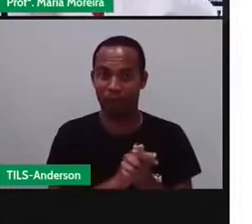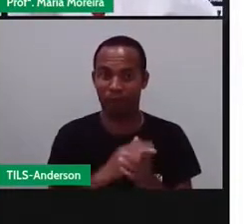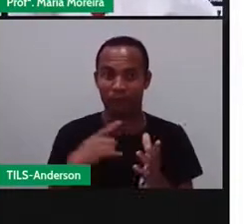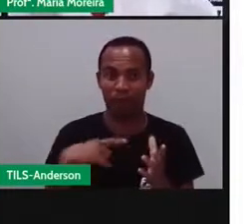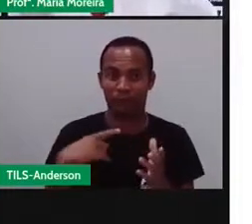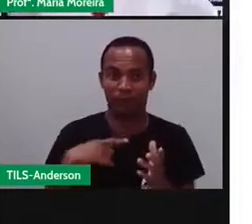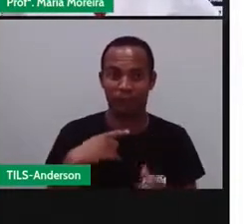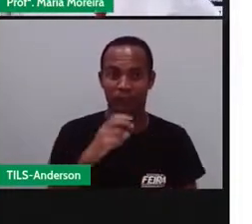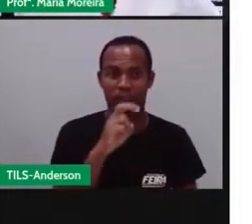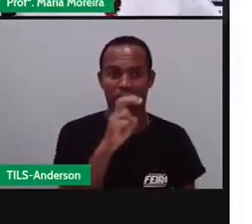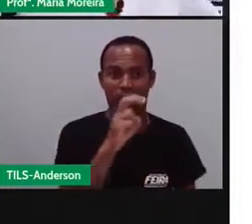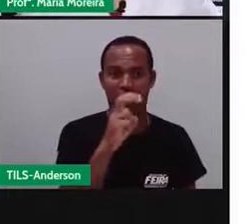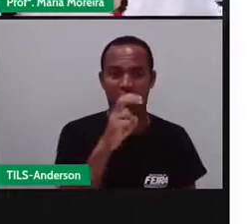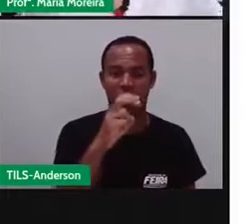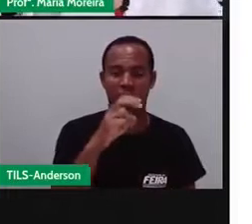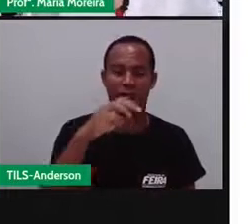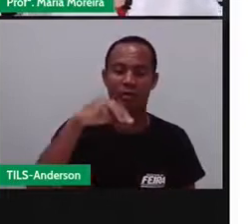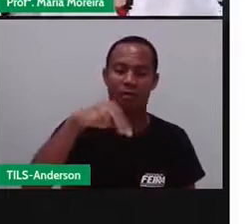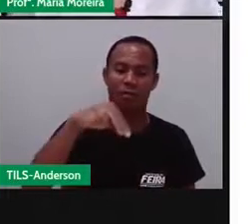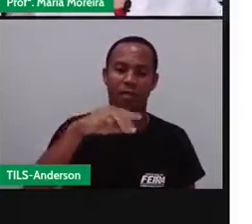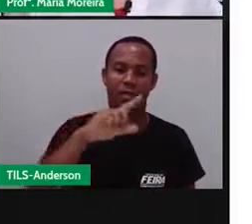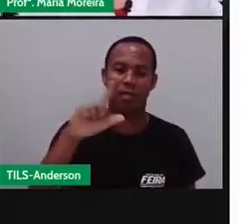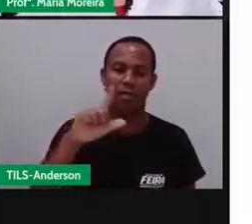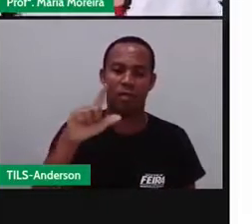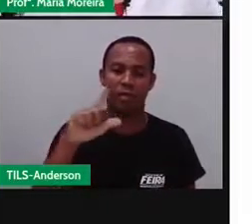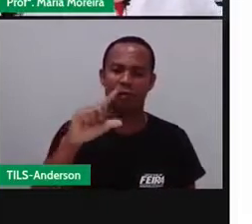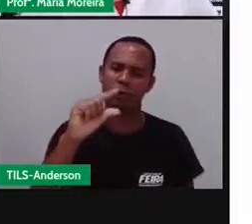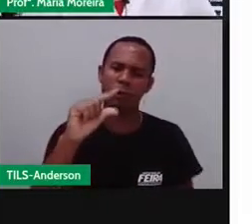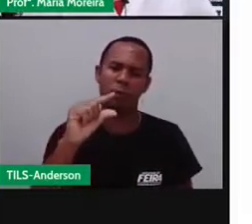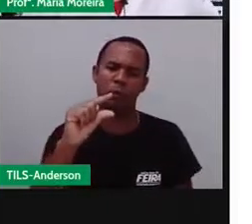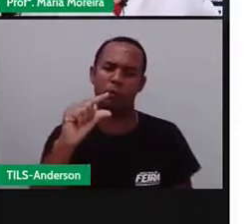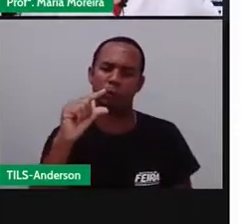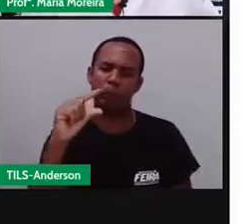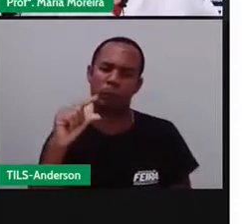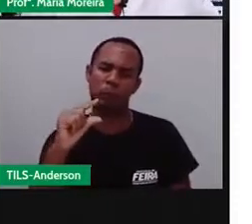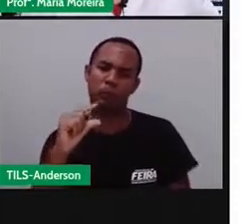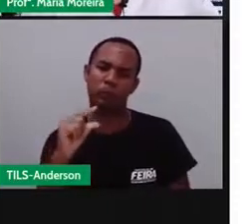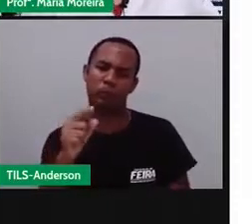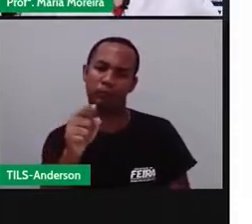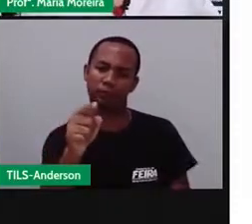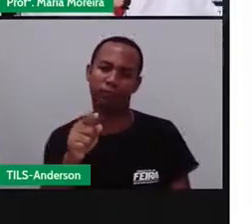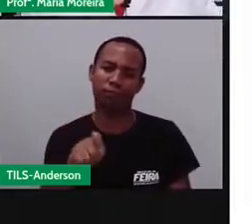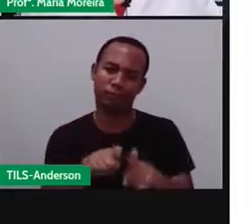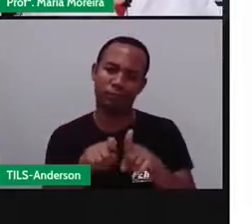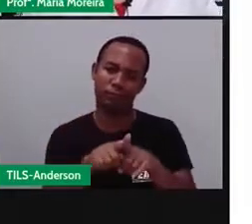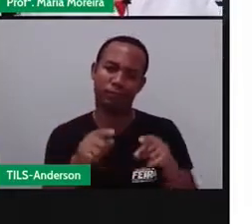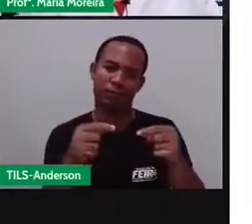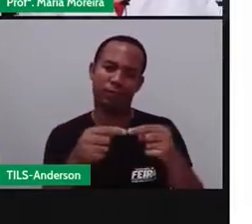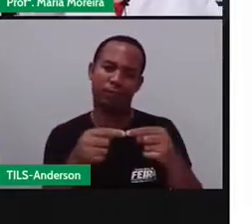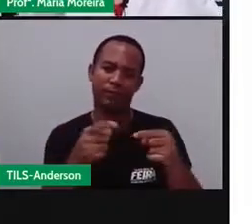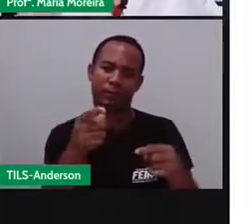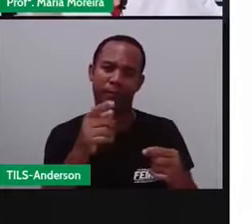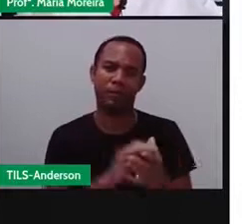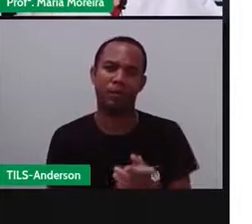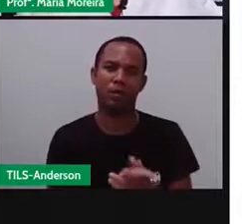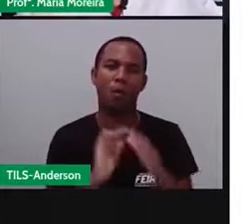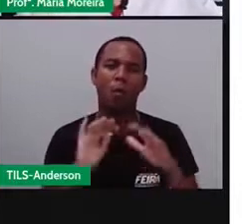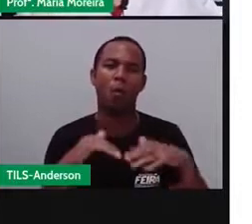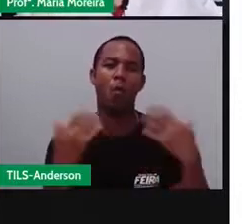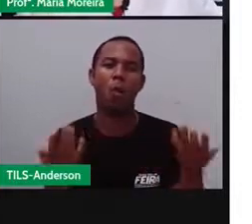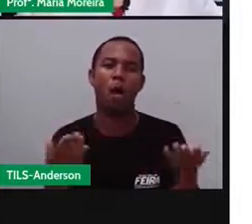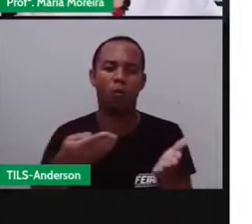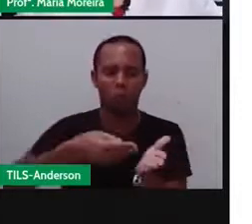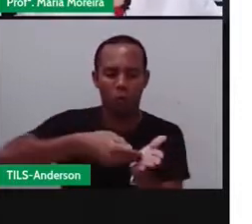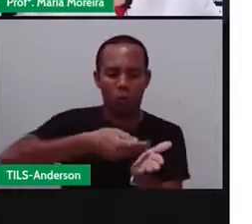lá 5 ml. São 5 mililitros a capacidade de uma colher de chá. Né? Quais tamanhos de